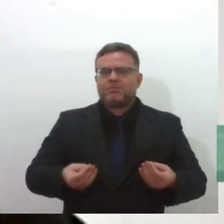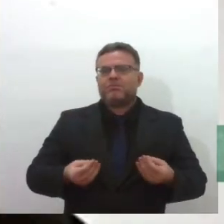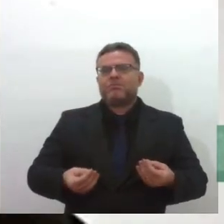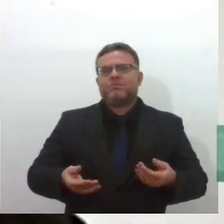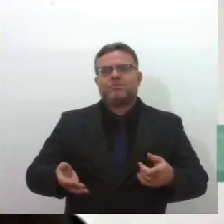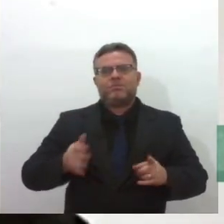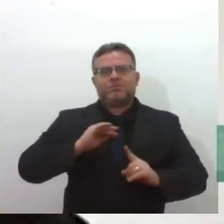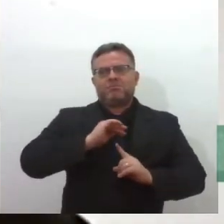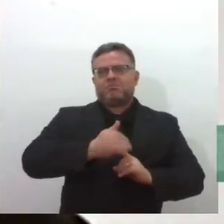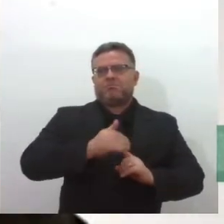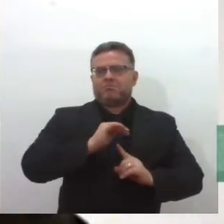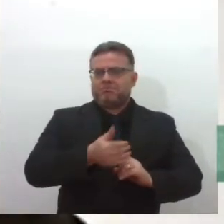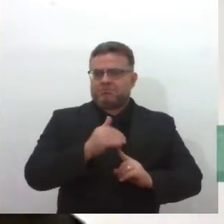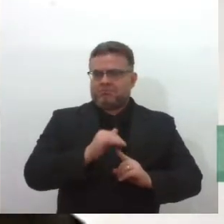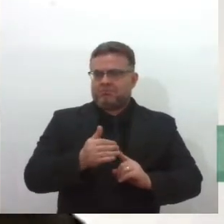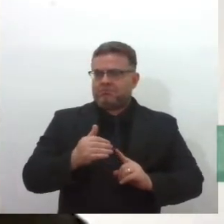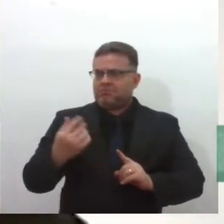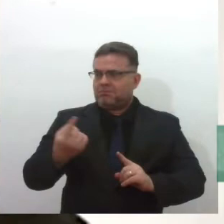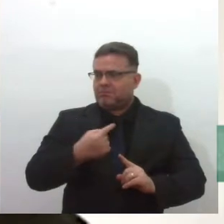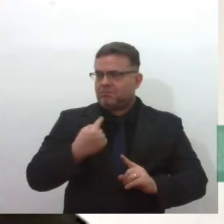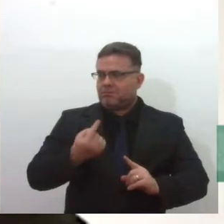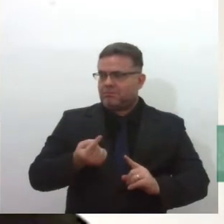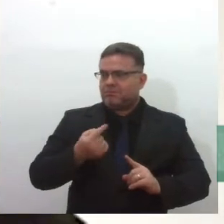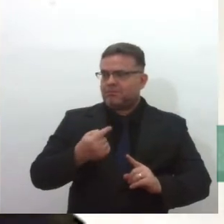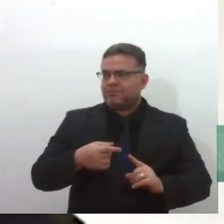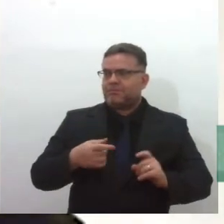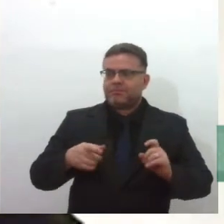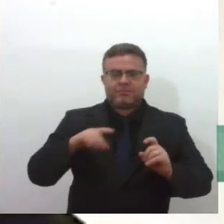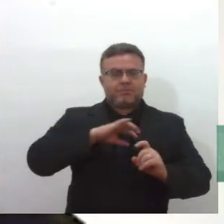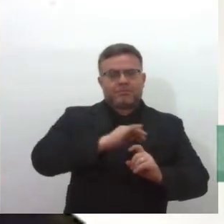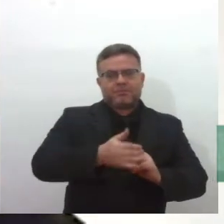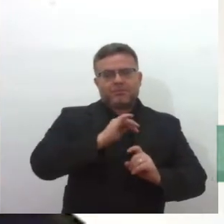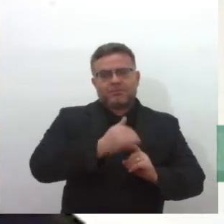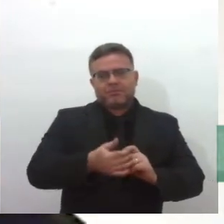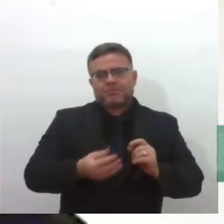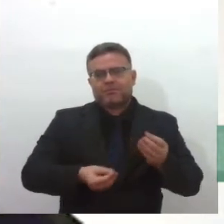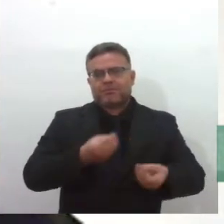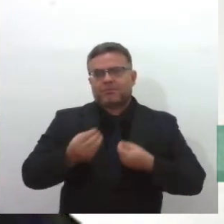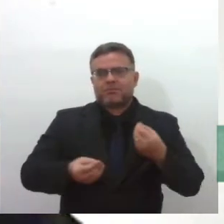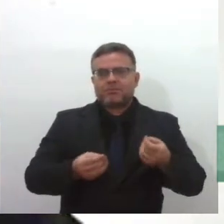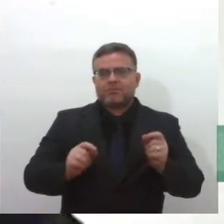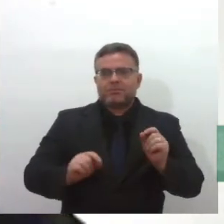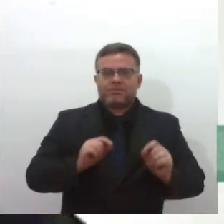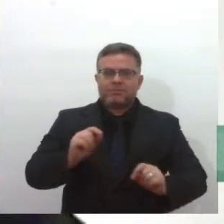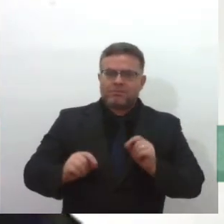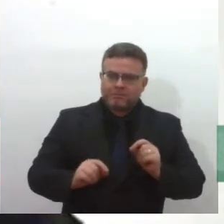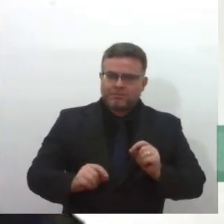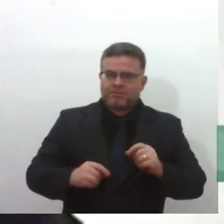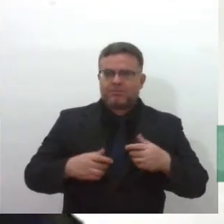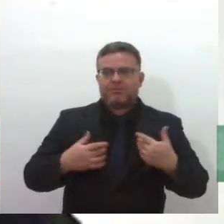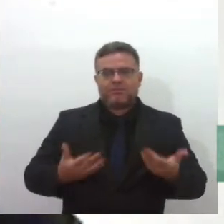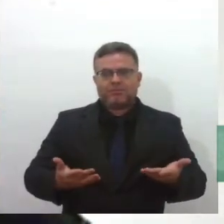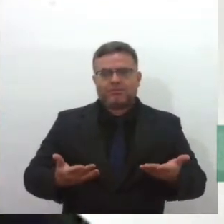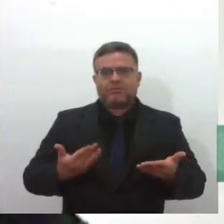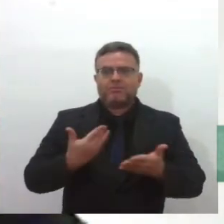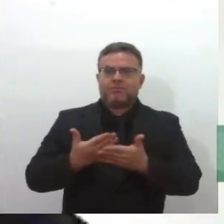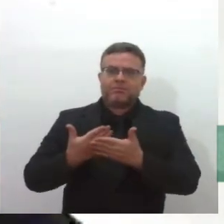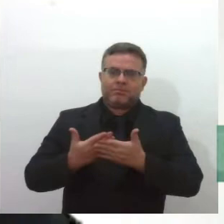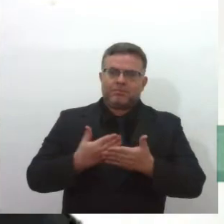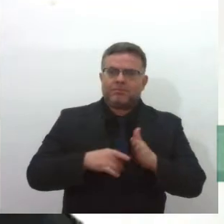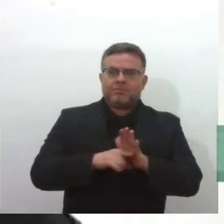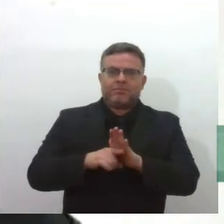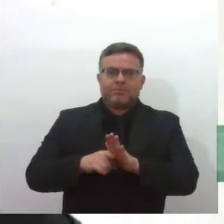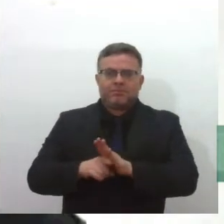termo que não é do direito, é um termo da psicologia, da psiquiatria, para tratar pessoas que têm distúrbio, por se sentir